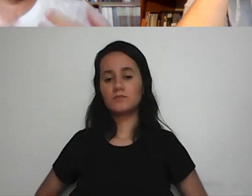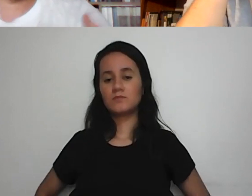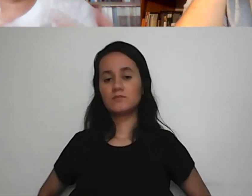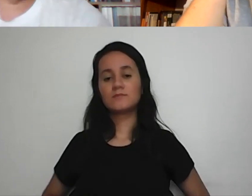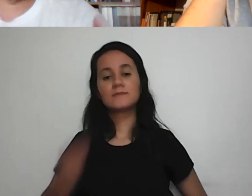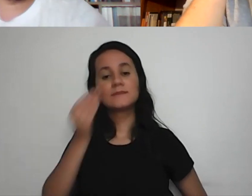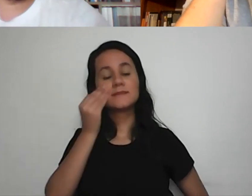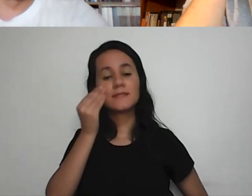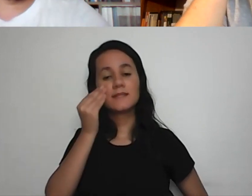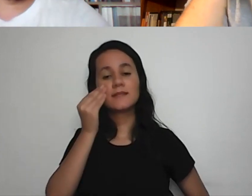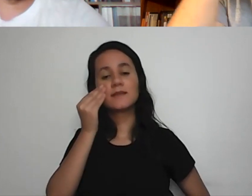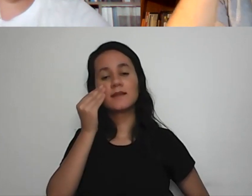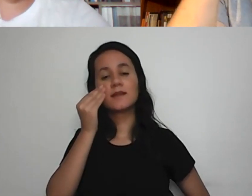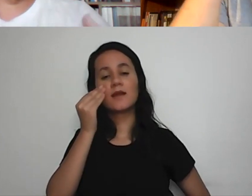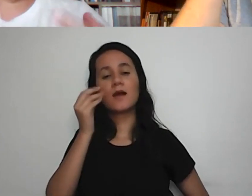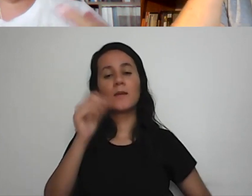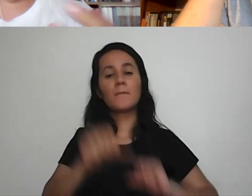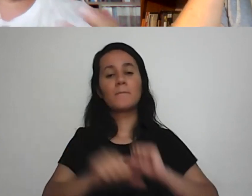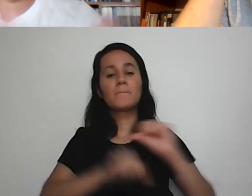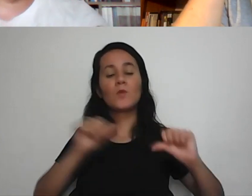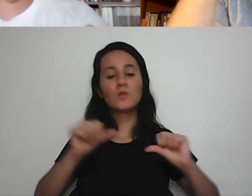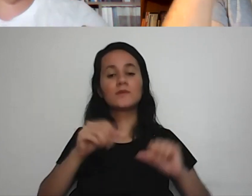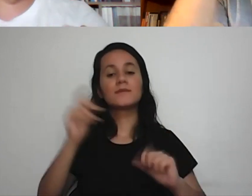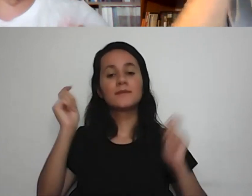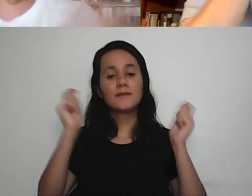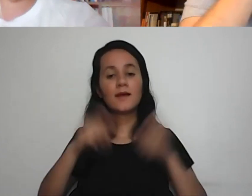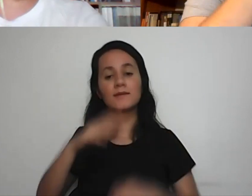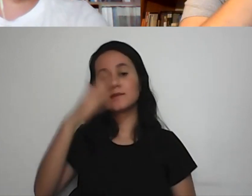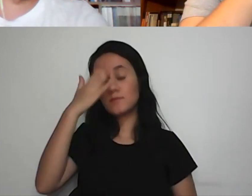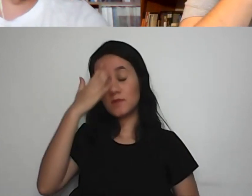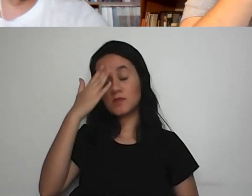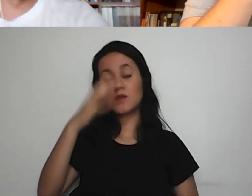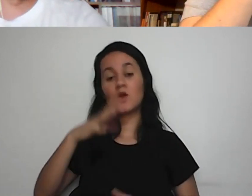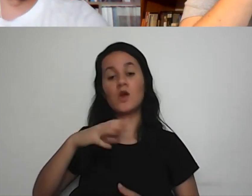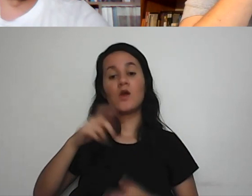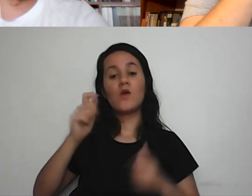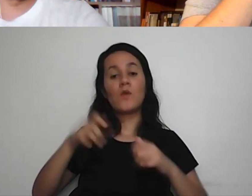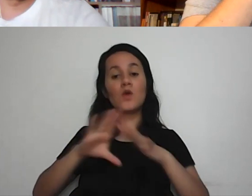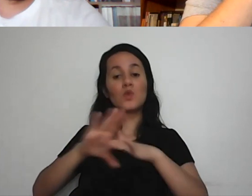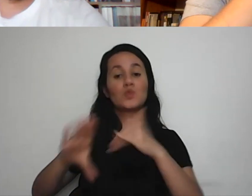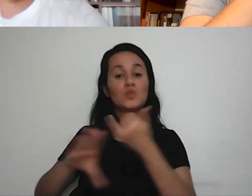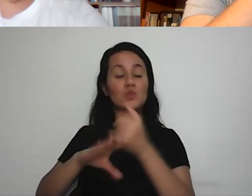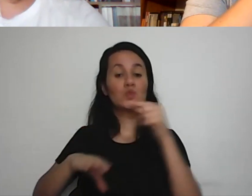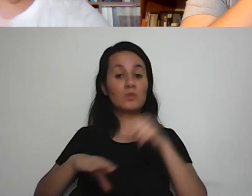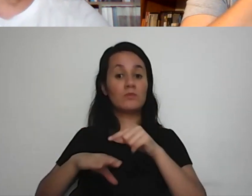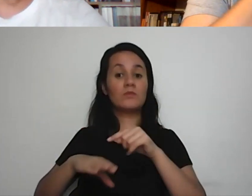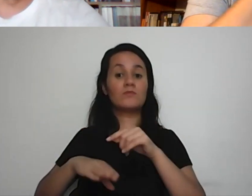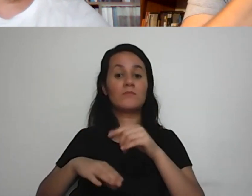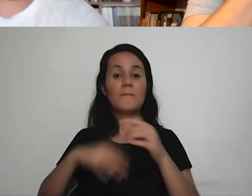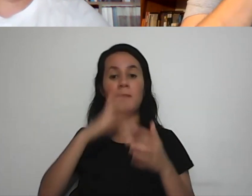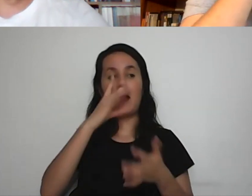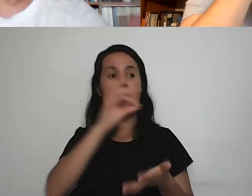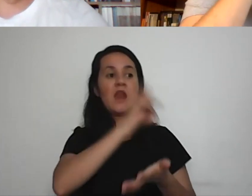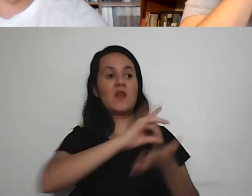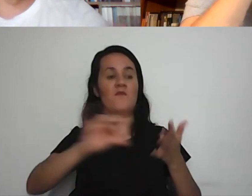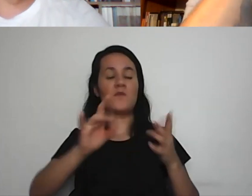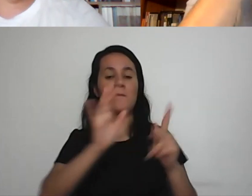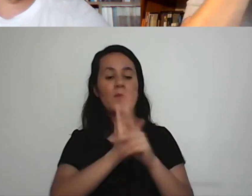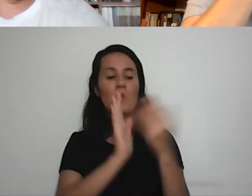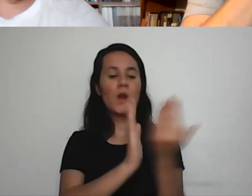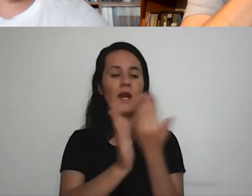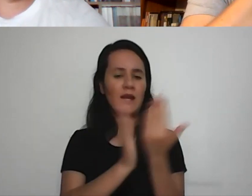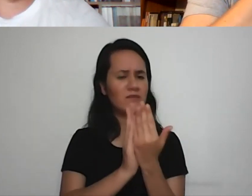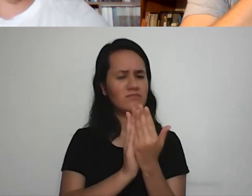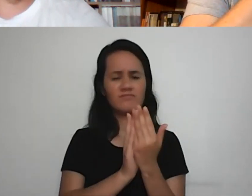tentar virar as costas hoje para isso, considerar que, por exemplo, o universo do YouTube é inimigo do universo do livro,